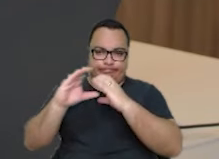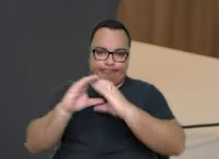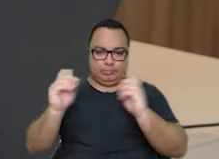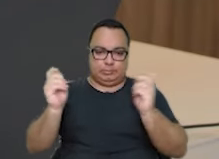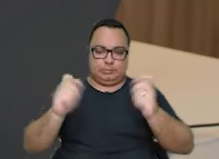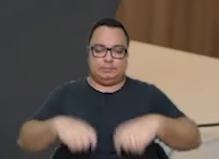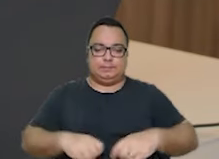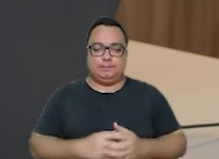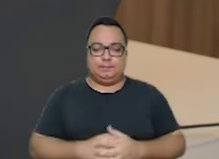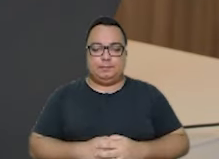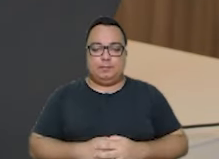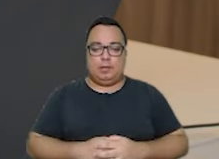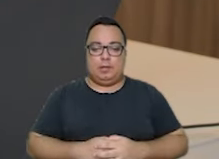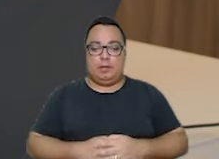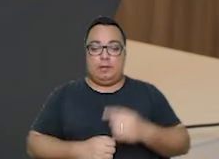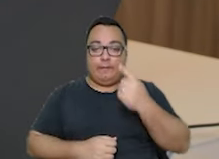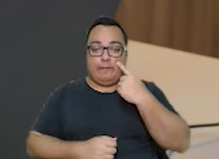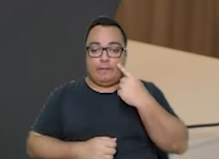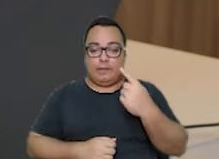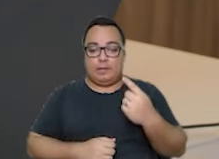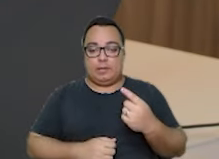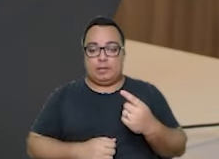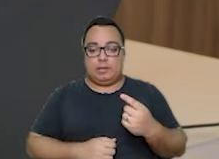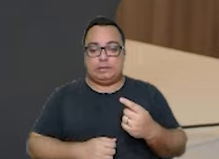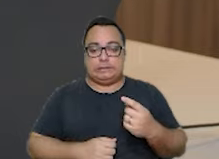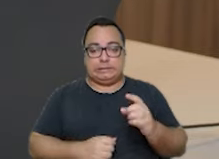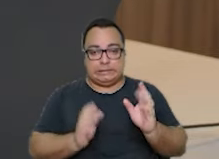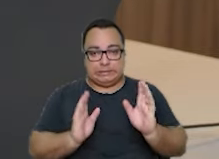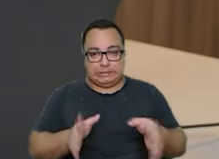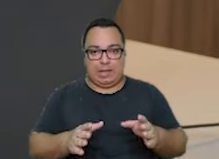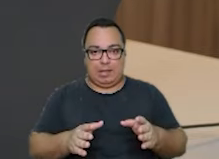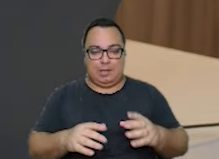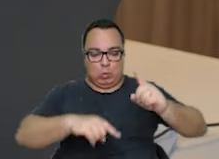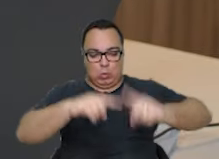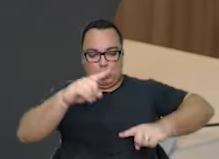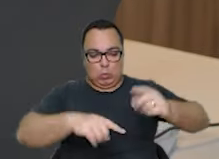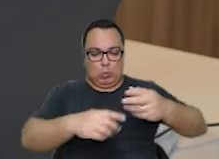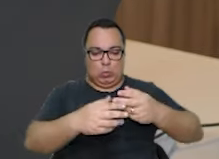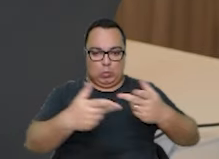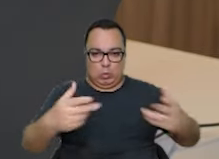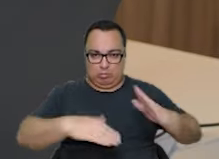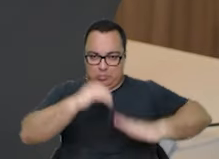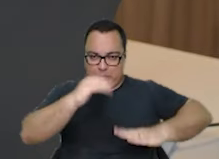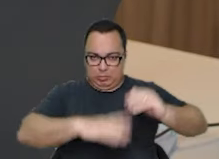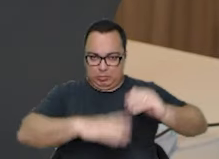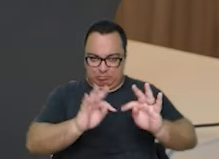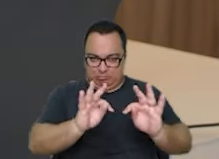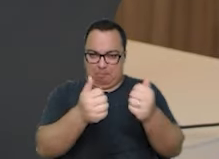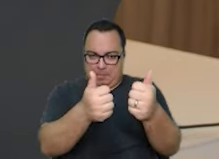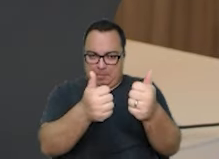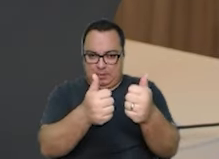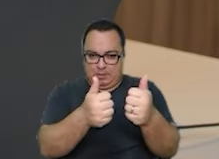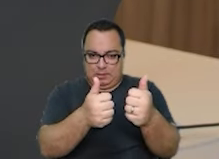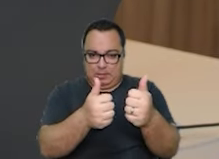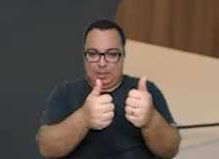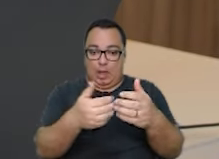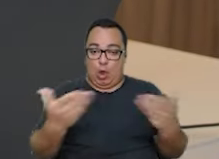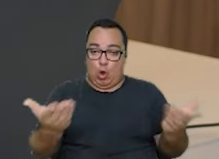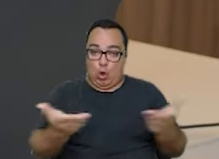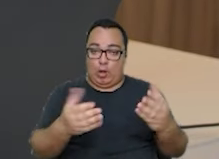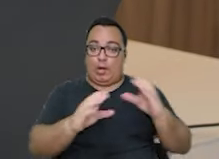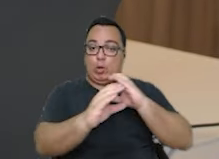comunica então a gente não tá falando a gente já já superamos a questão da qualidade técnica do produto ou do serviço a gente tá falando da